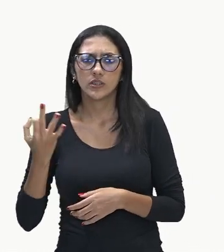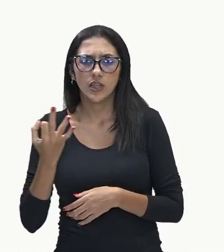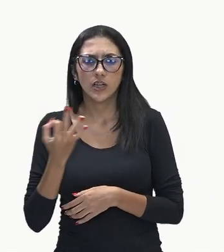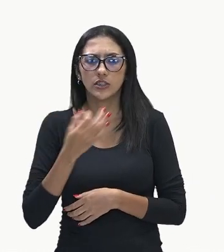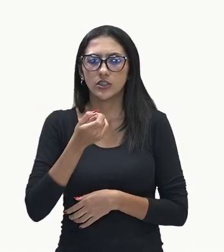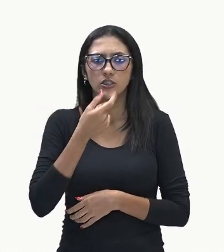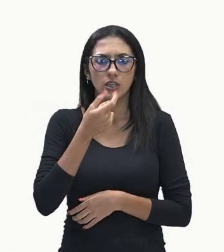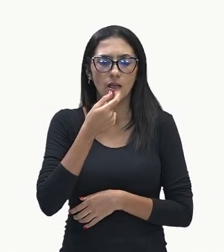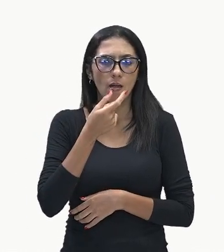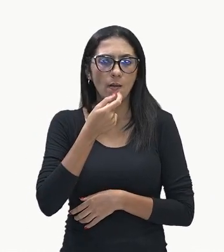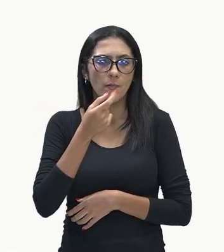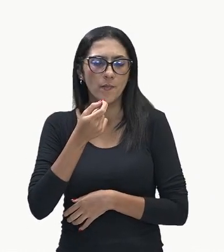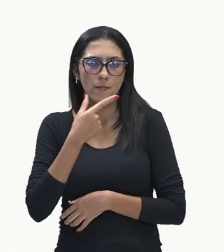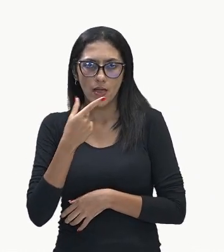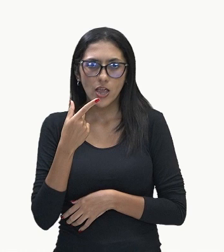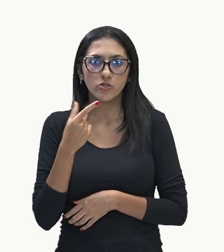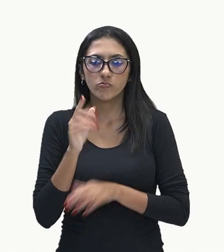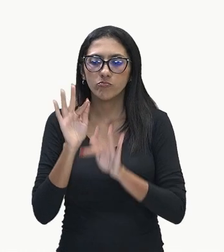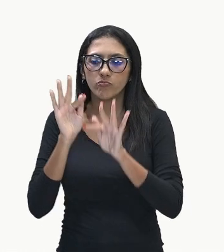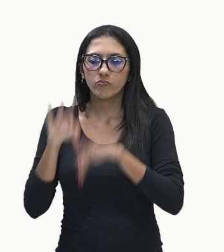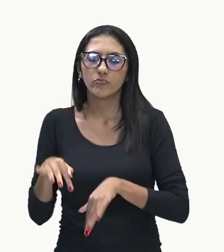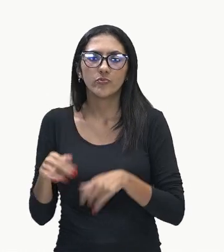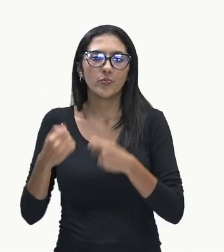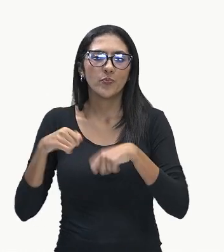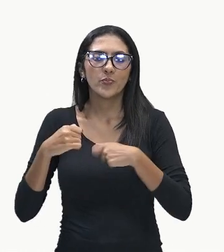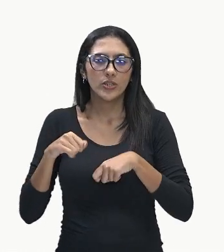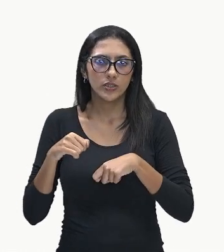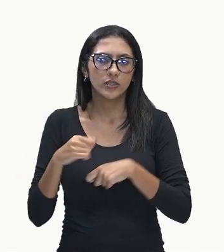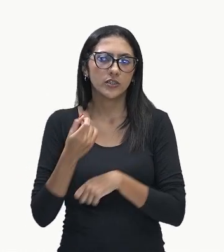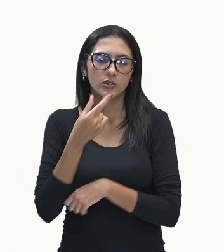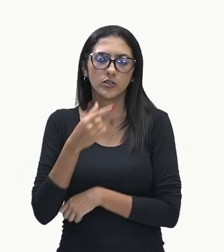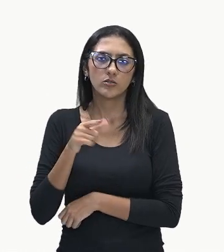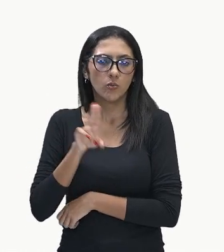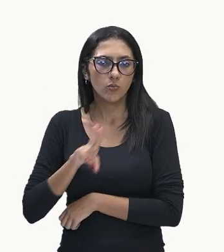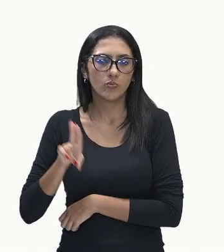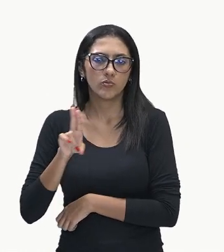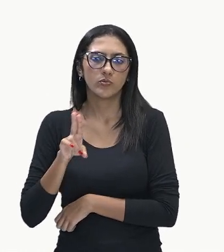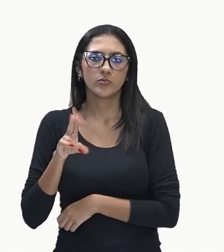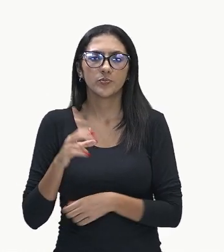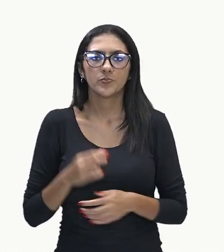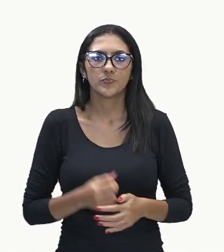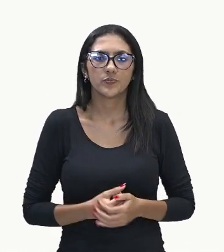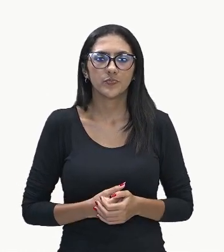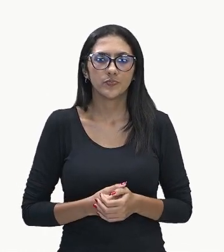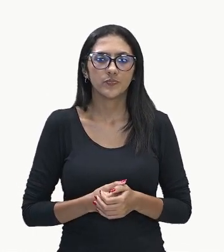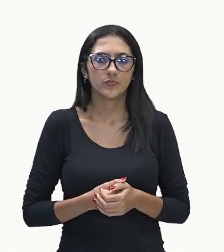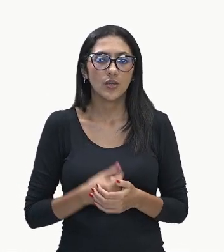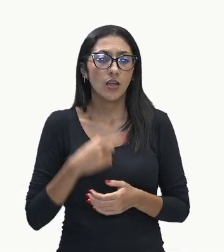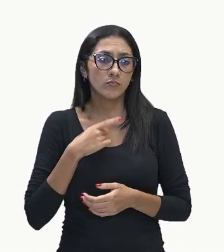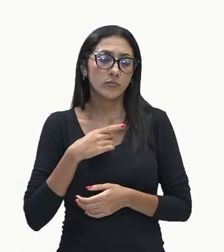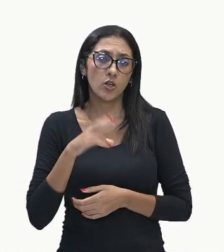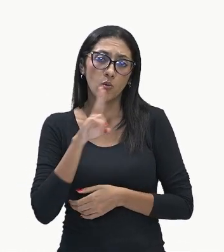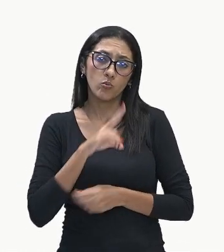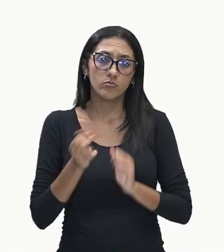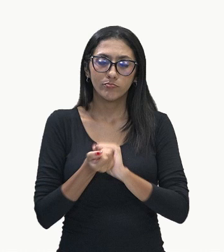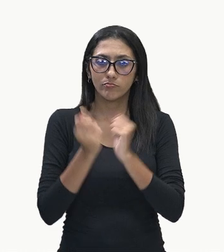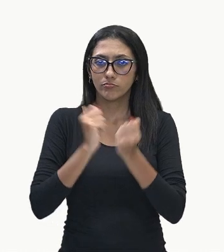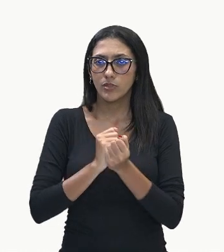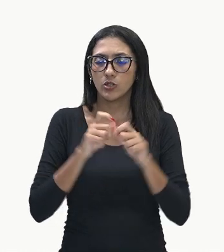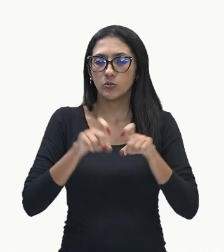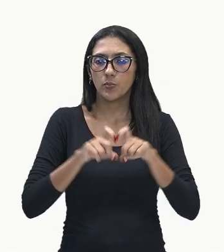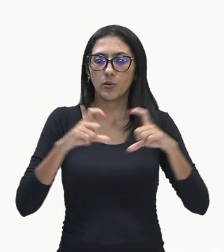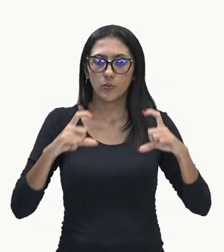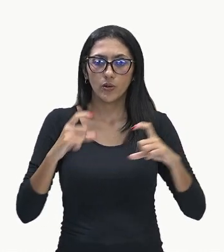quantidade total do medicamento que necessária é determinada por uma equação do primeiro grau da